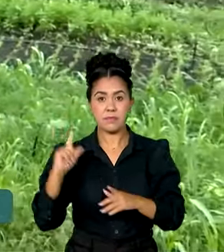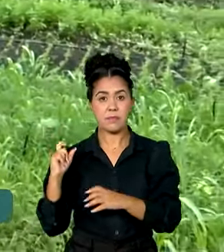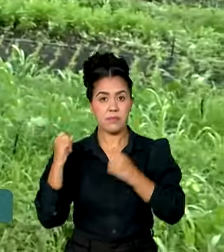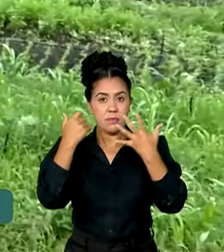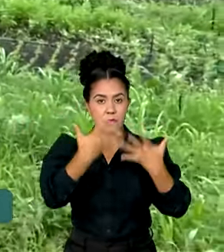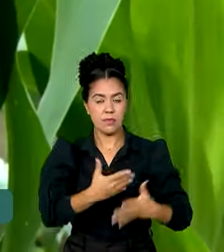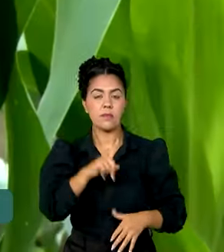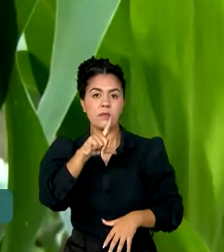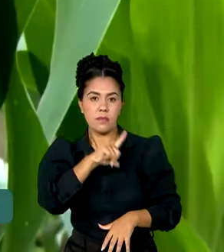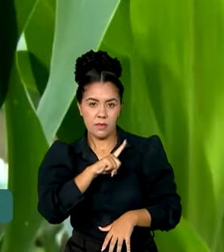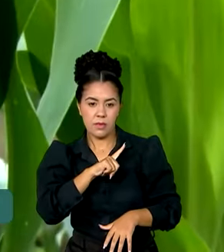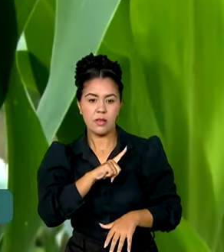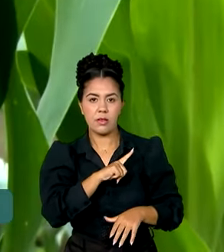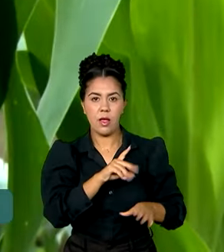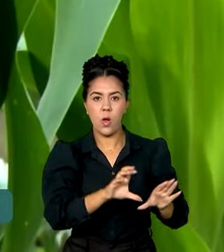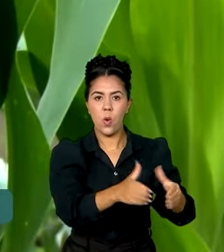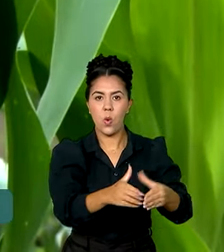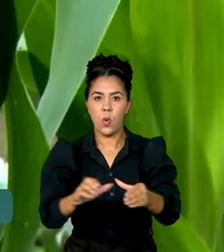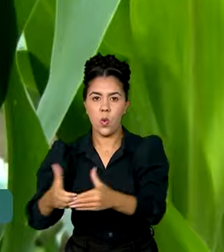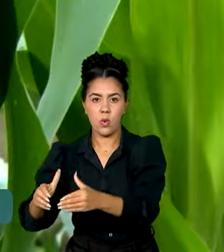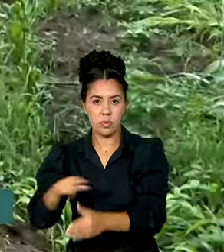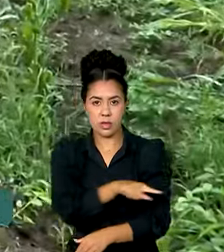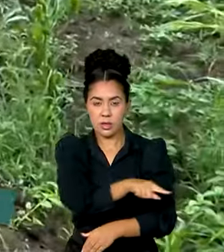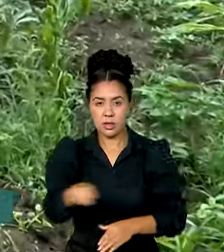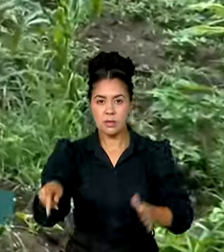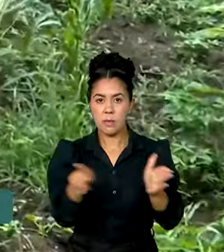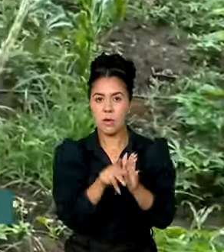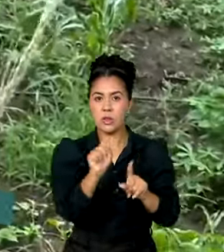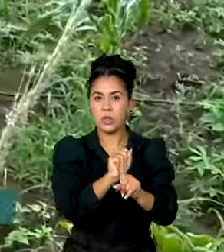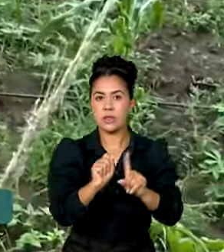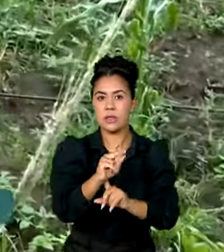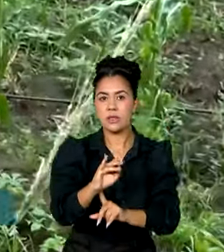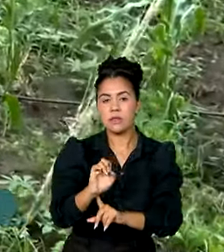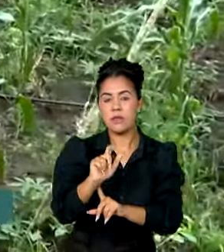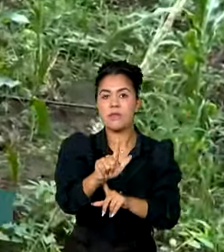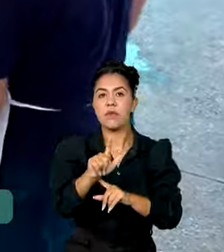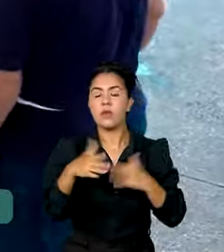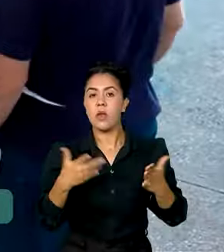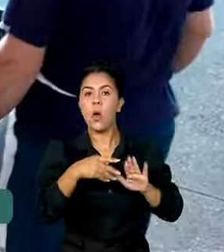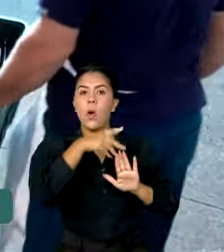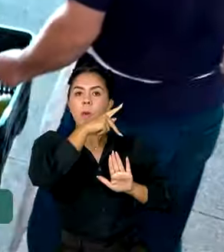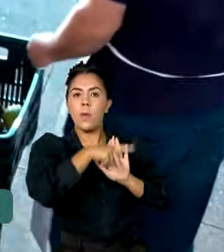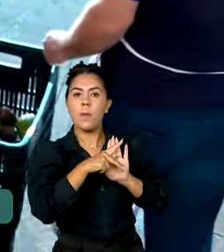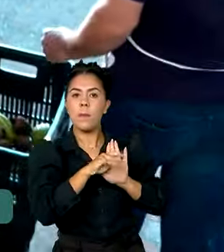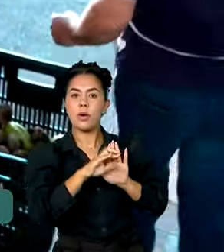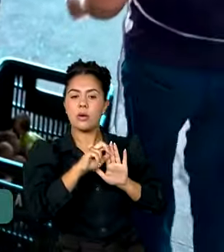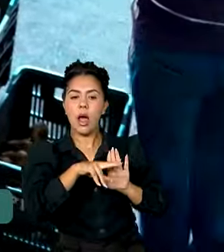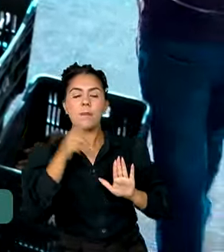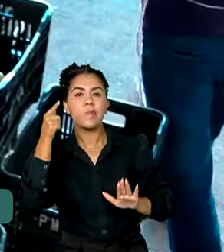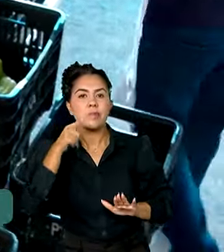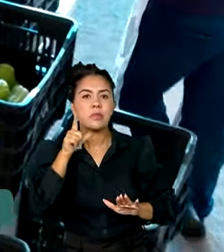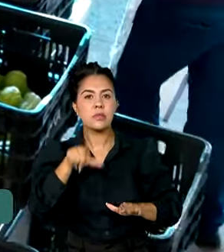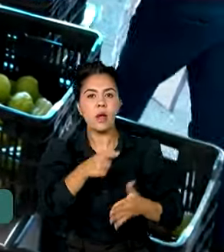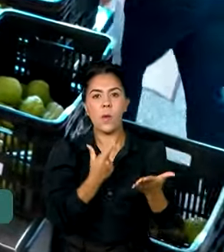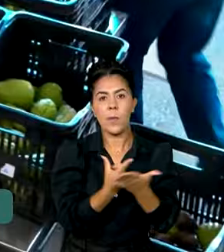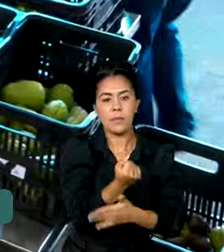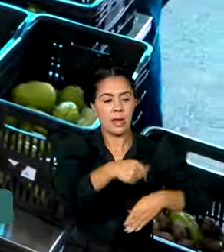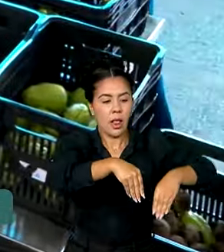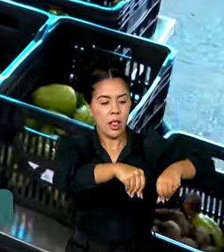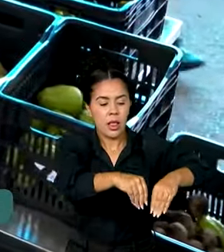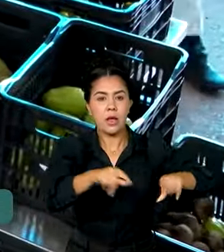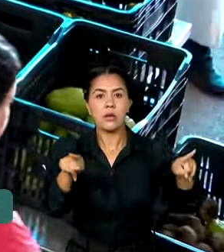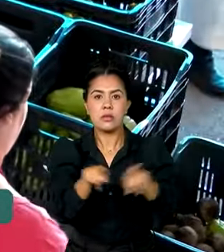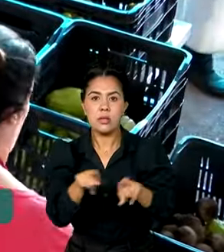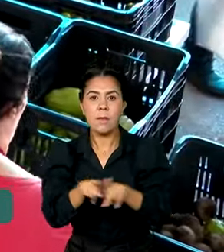organizações da sociedade civil o planap prevê ainda ações para o acesso à Terra incentivo a produção sustentável e